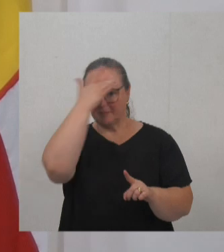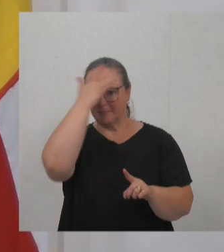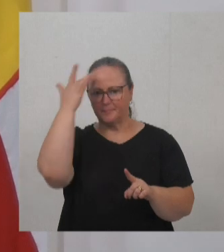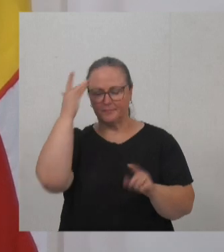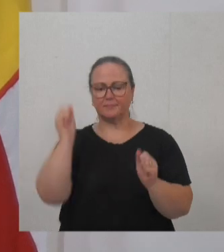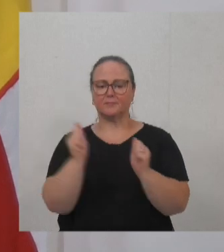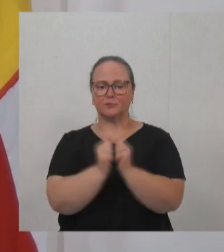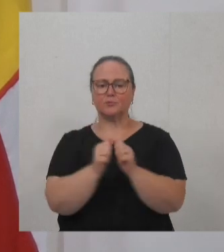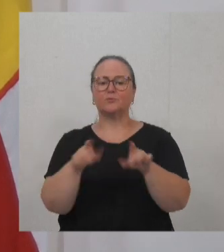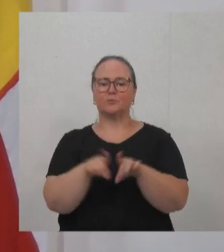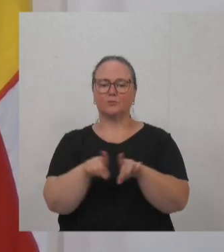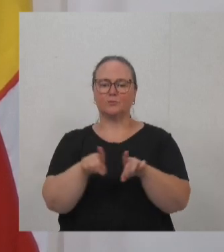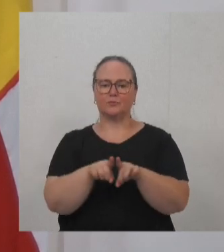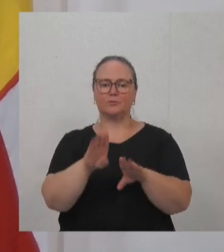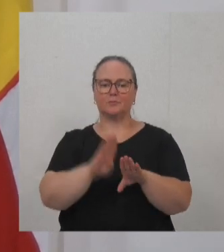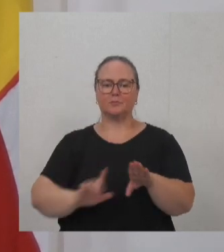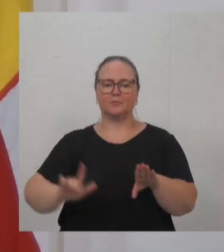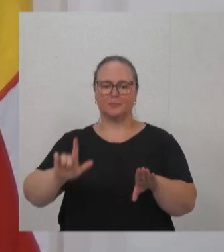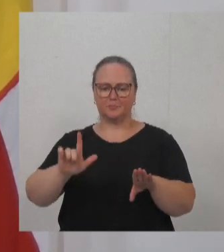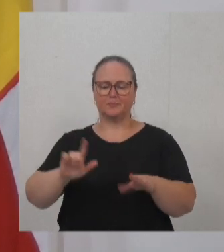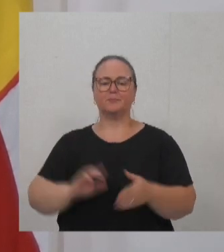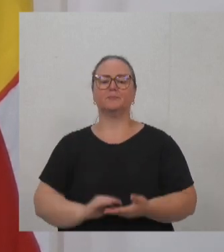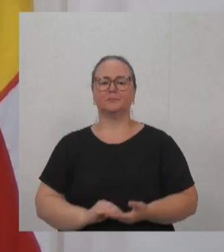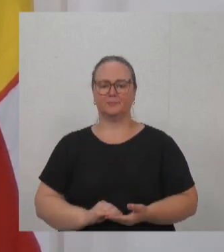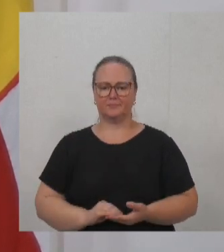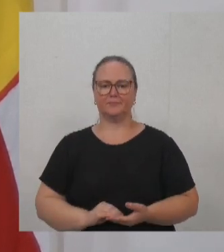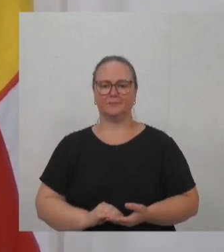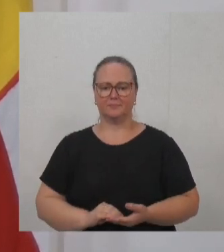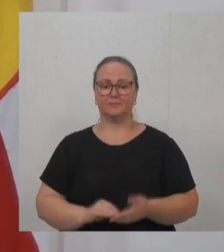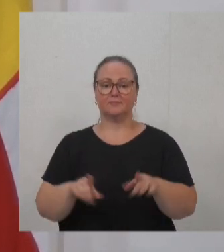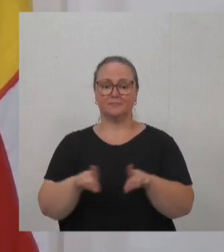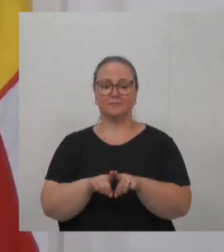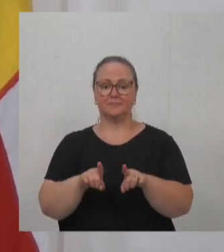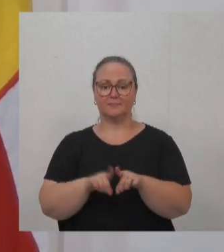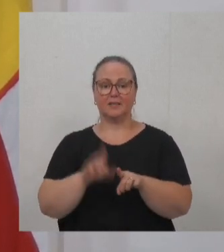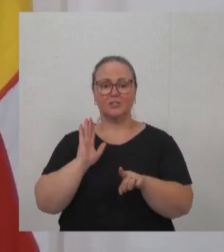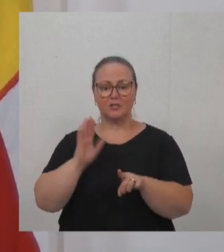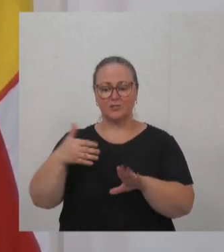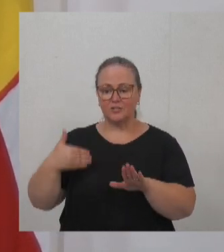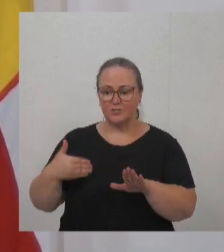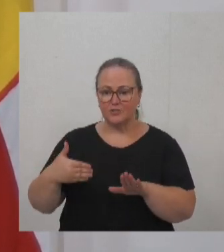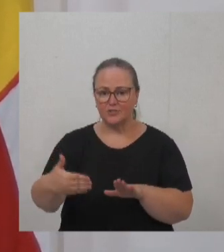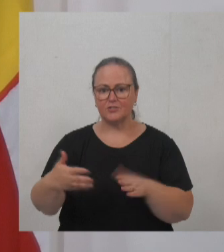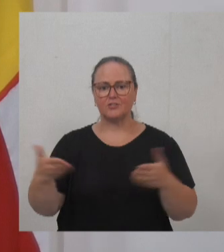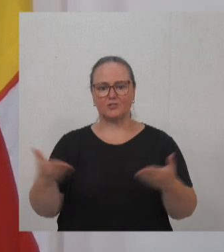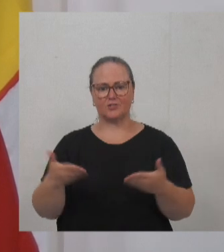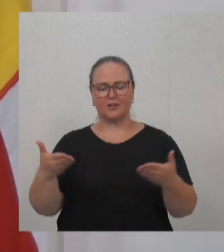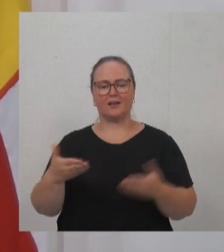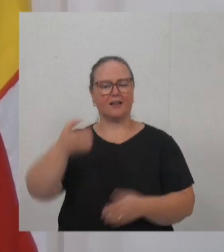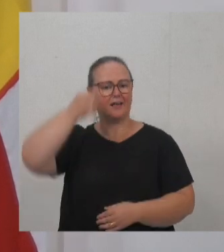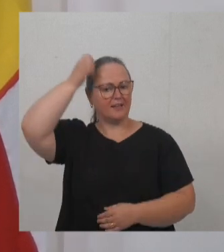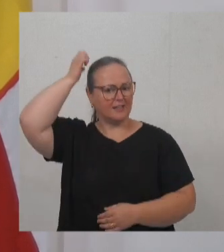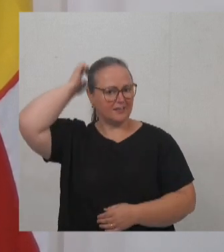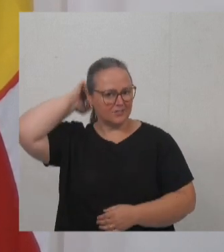pessoas queridas aqui de Blumenau. Seu nome, queria também cumprimentar já desde logo doutor Egídio,